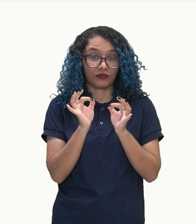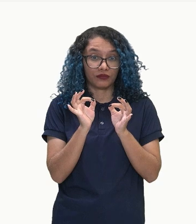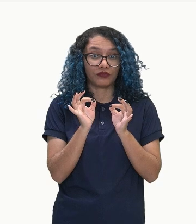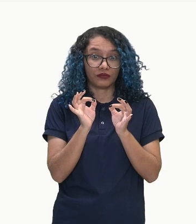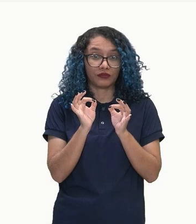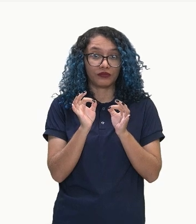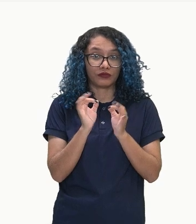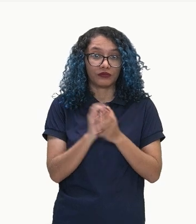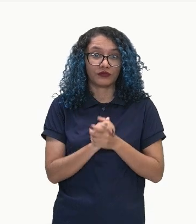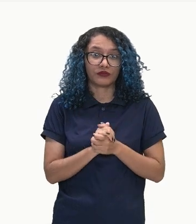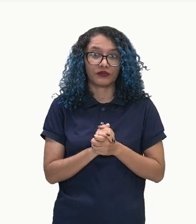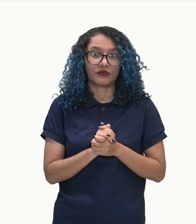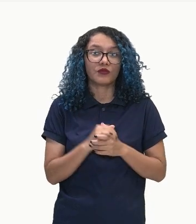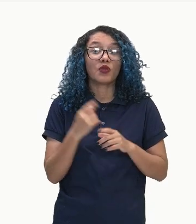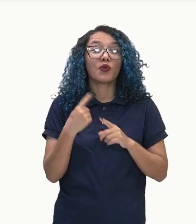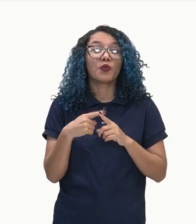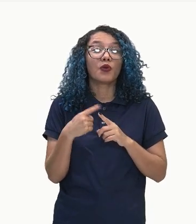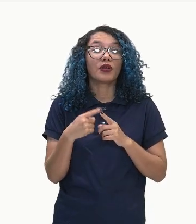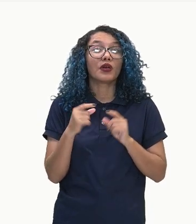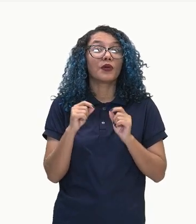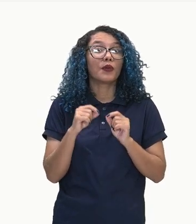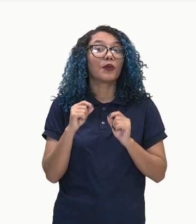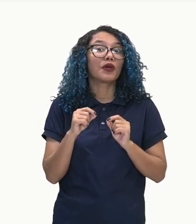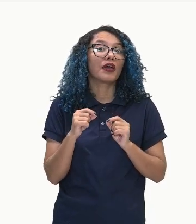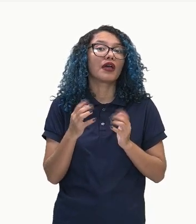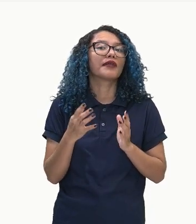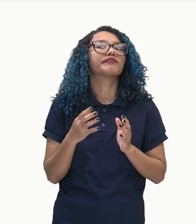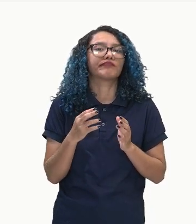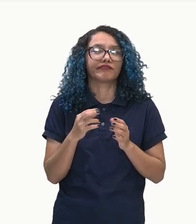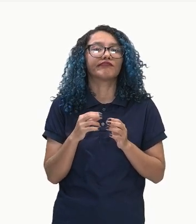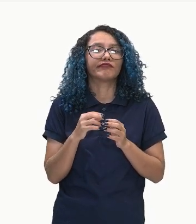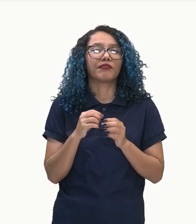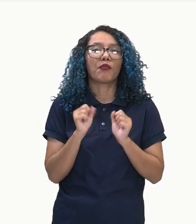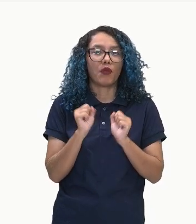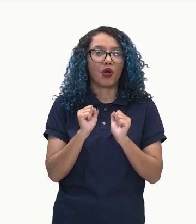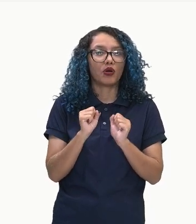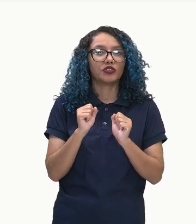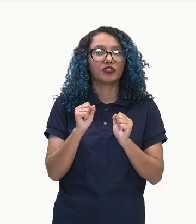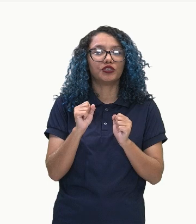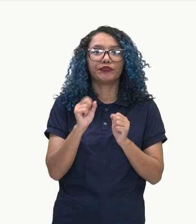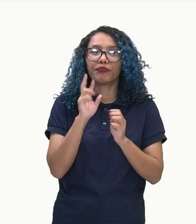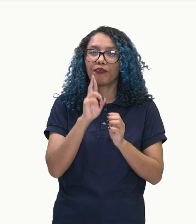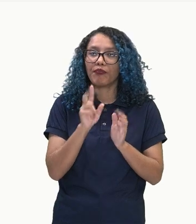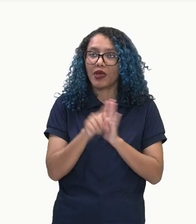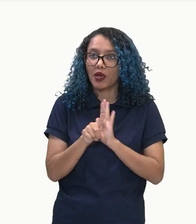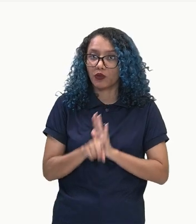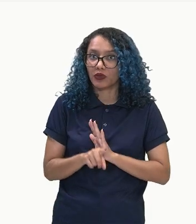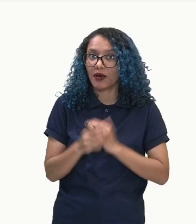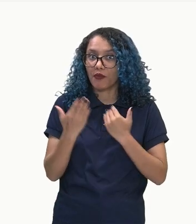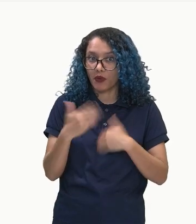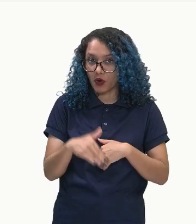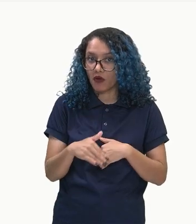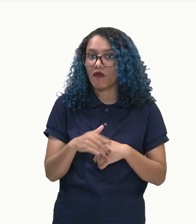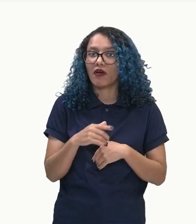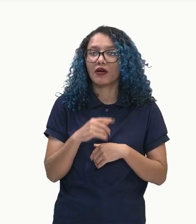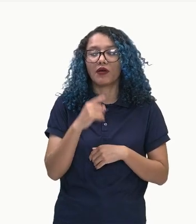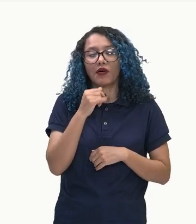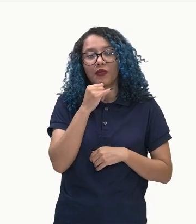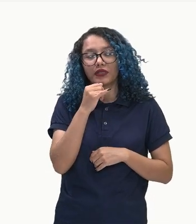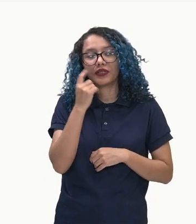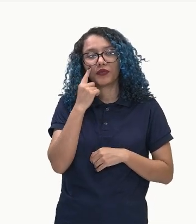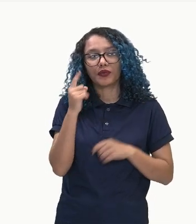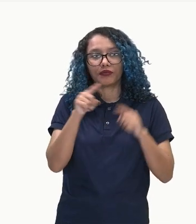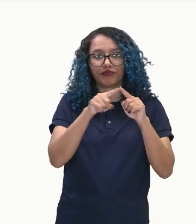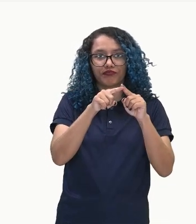porque tem tudo a ver com a nossa avaliação, tá bom? Olha só, temos aqui ó, o quadrado, nosso velho conhecido,